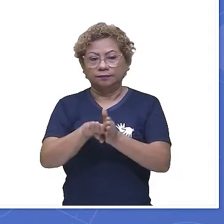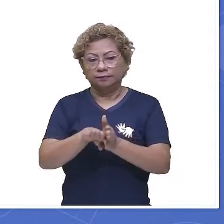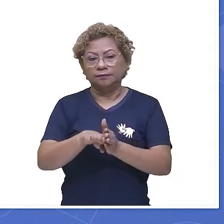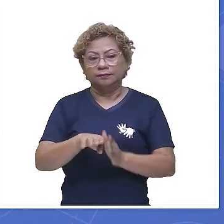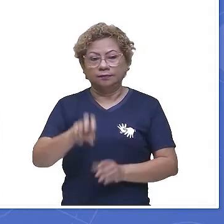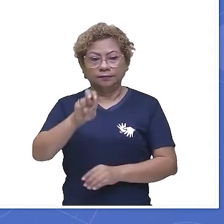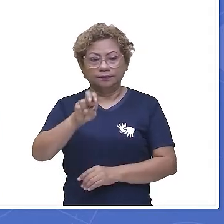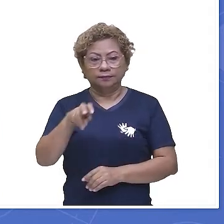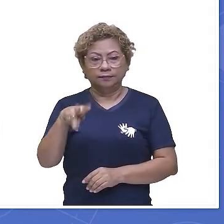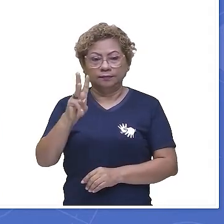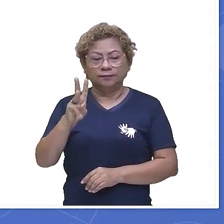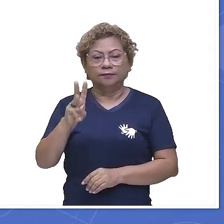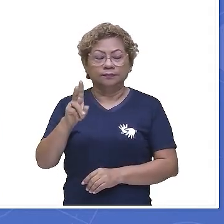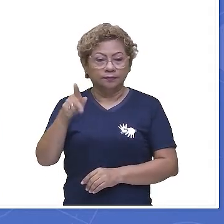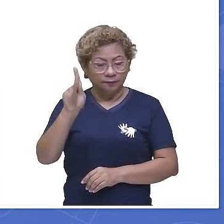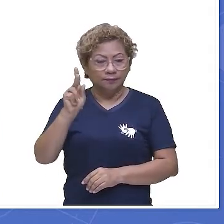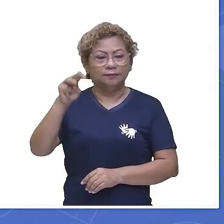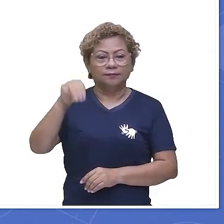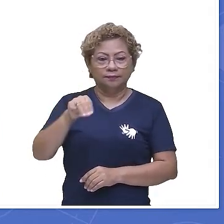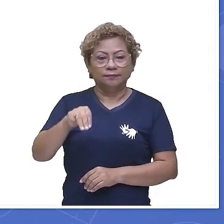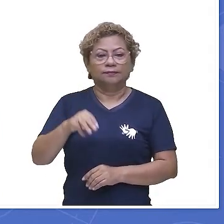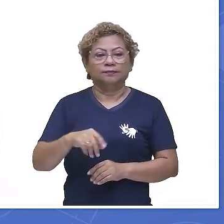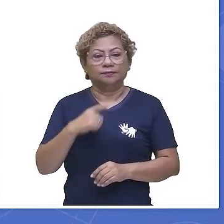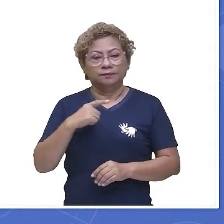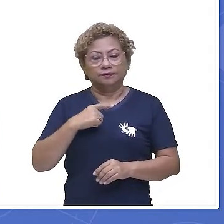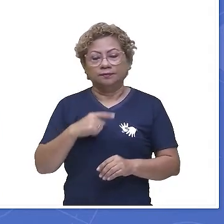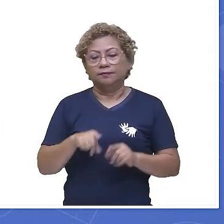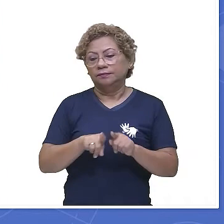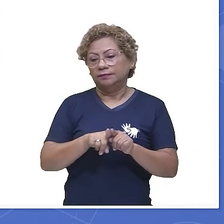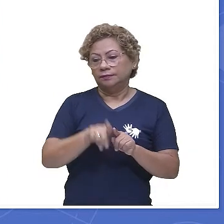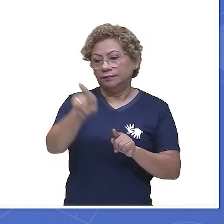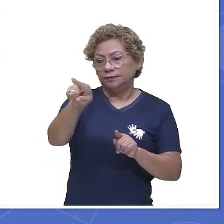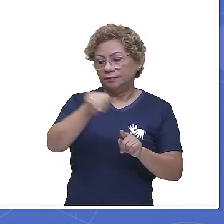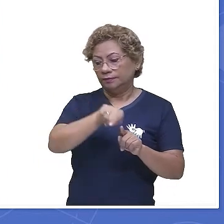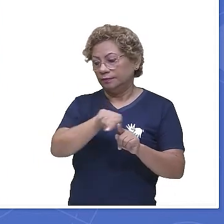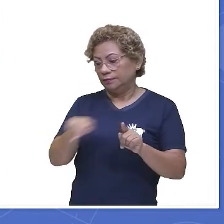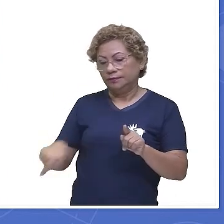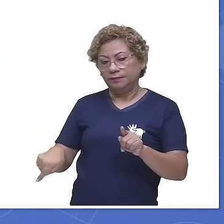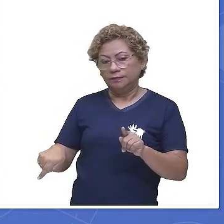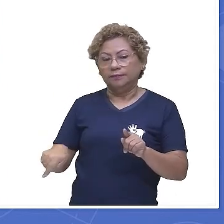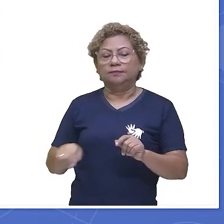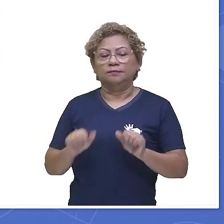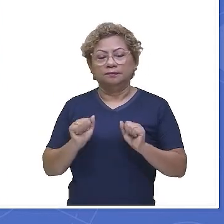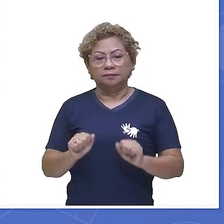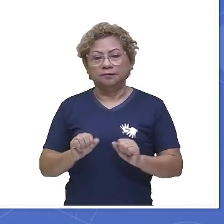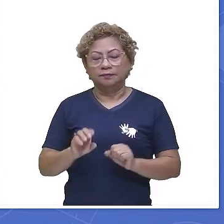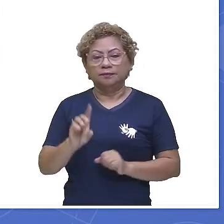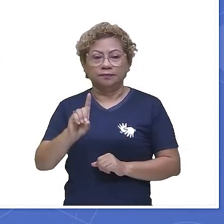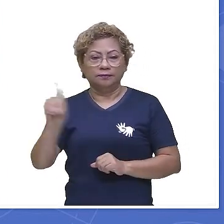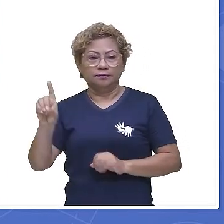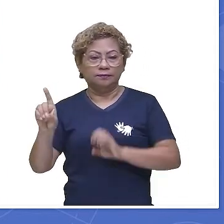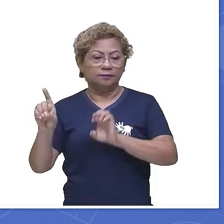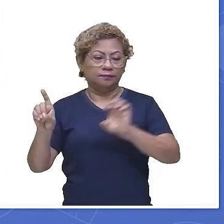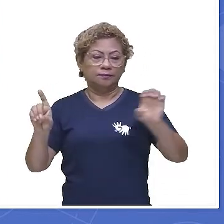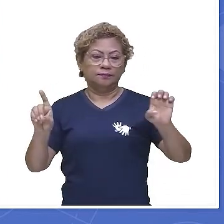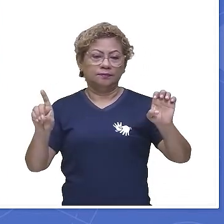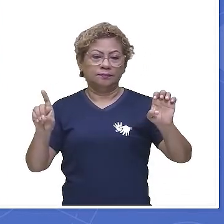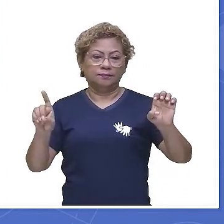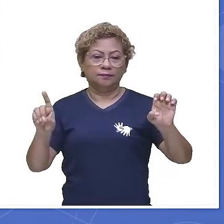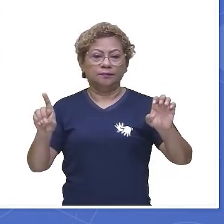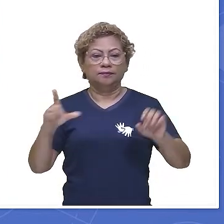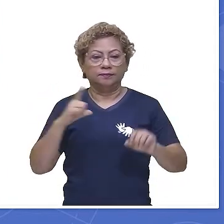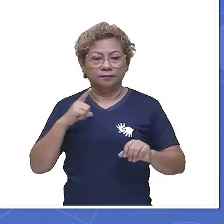certo? Você tem uma direção horizontal e tem um sentido para a esquerda. Então, módulo, direção e